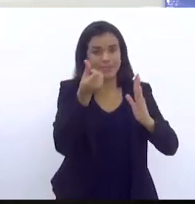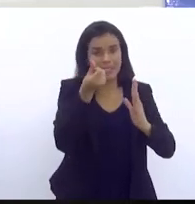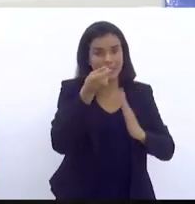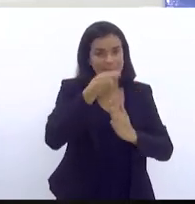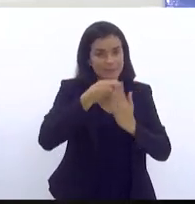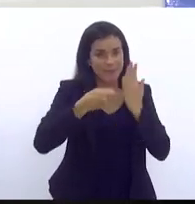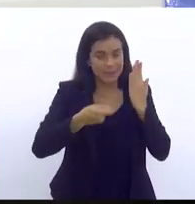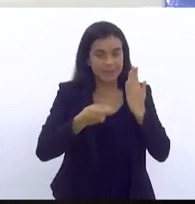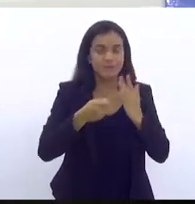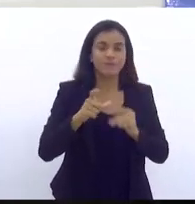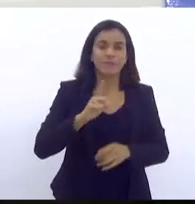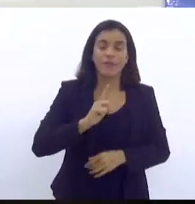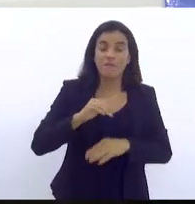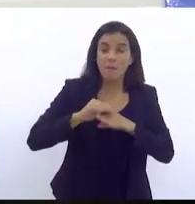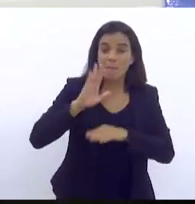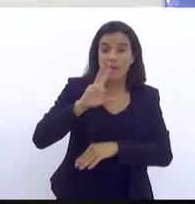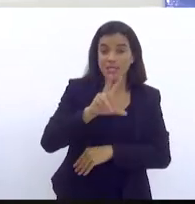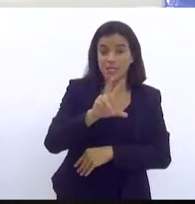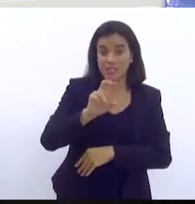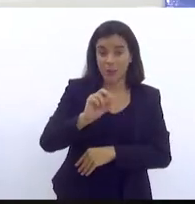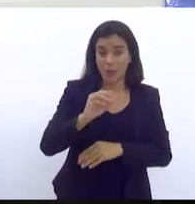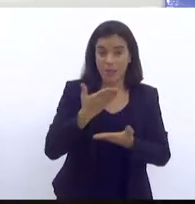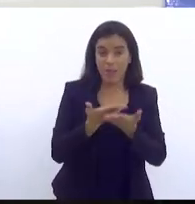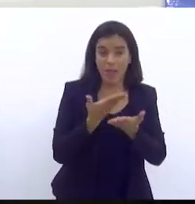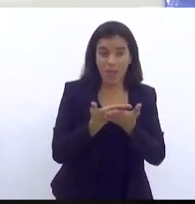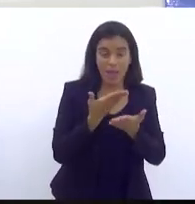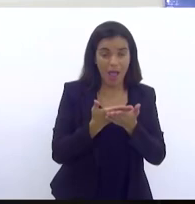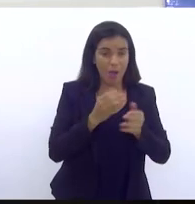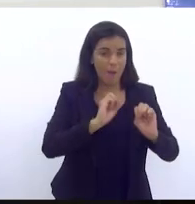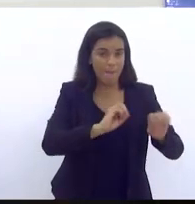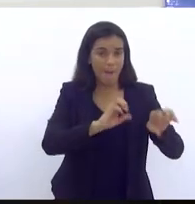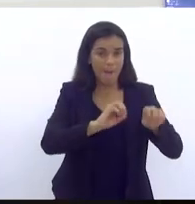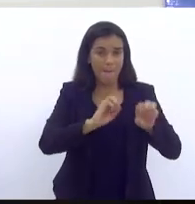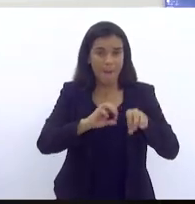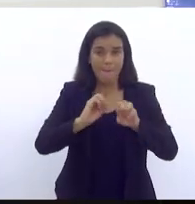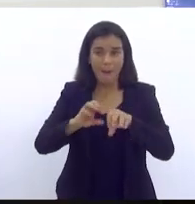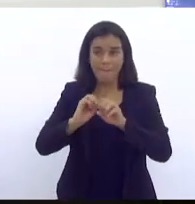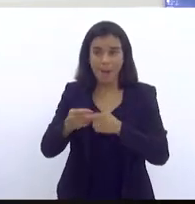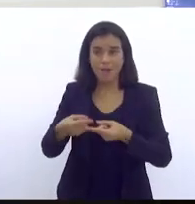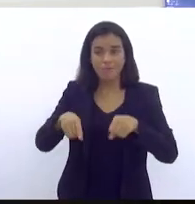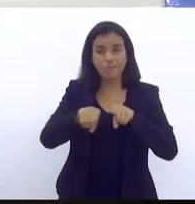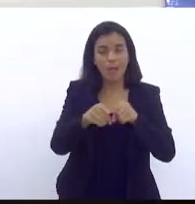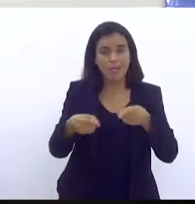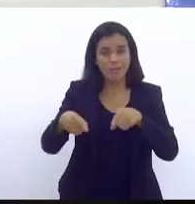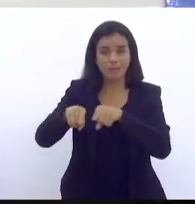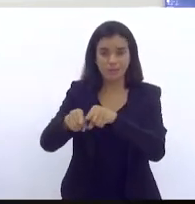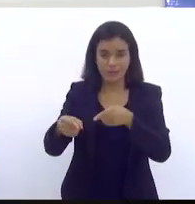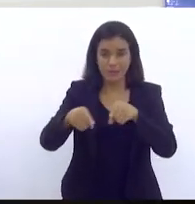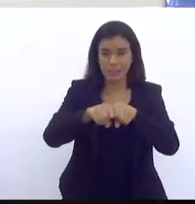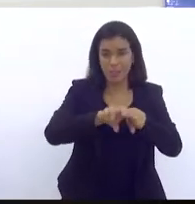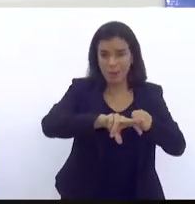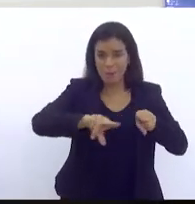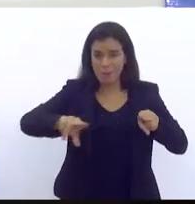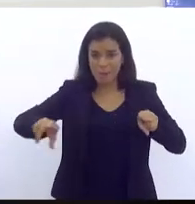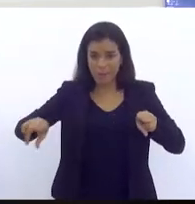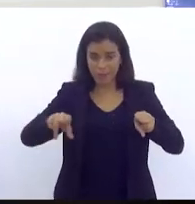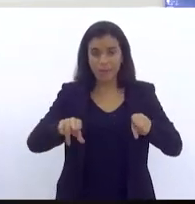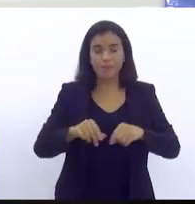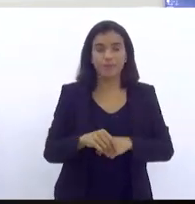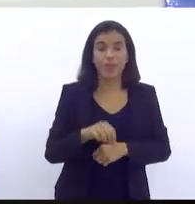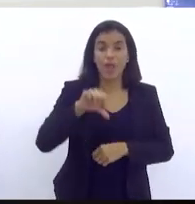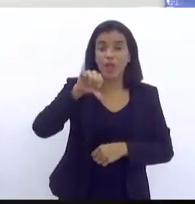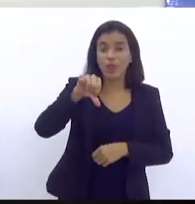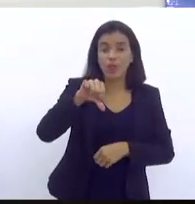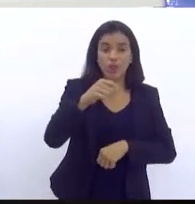foi foram realizadas mais de 50 aulas com vários parceiros que estão estão aqui hoje inclusive ajudando a realizar essas aulas em nove